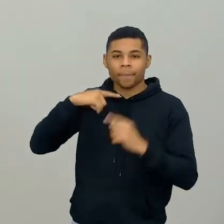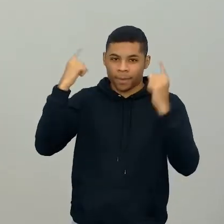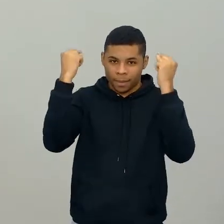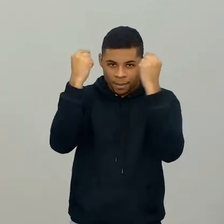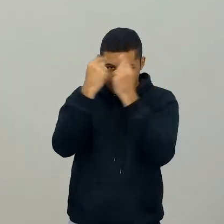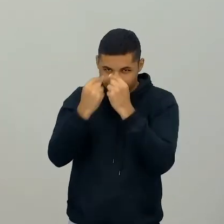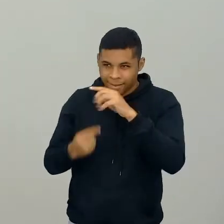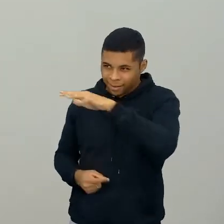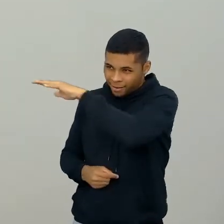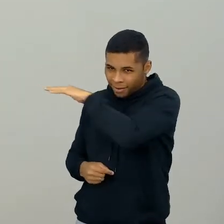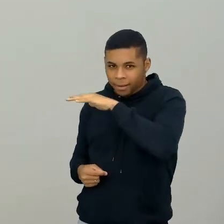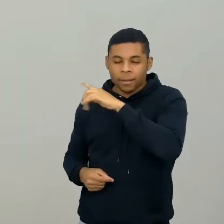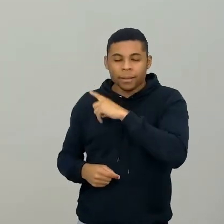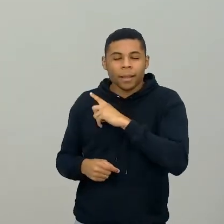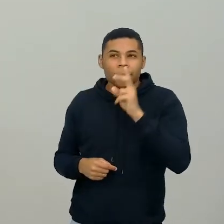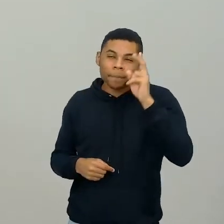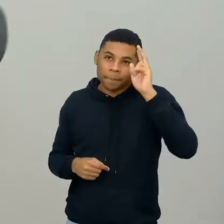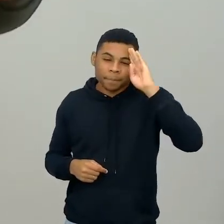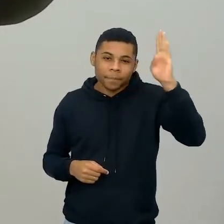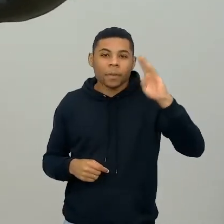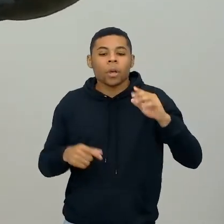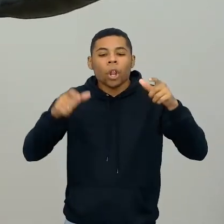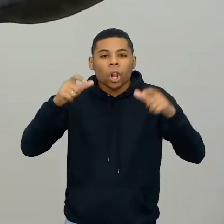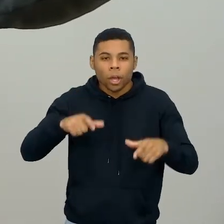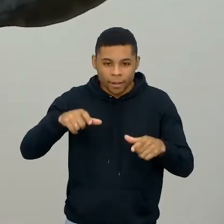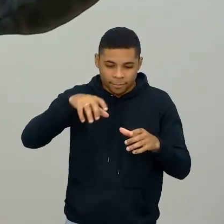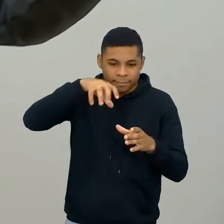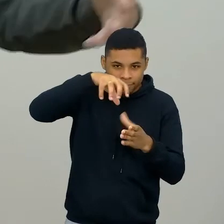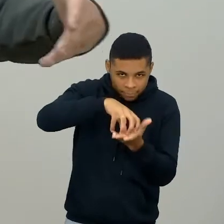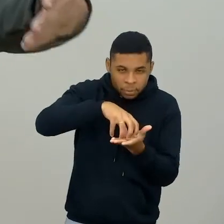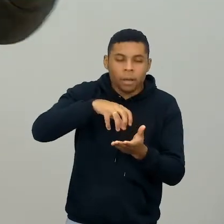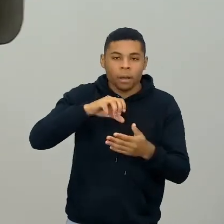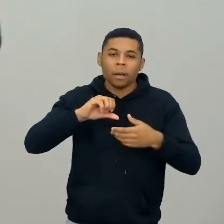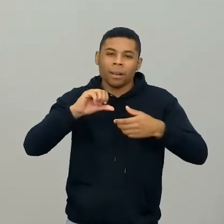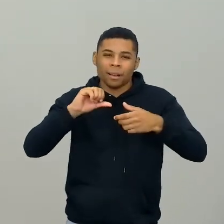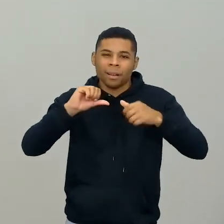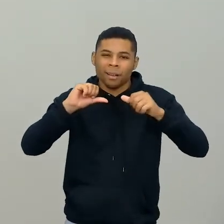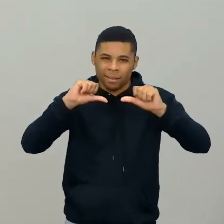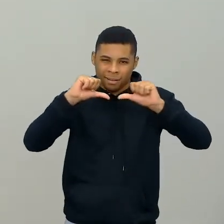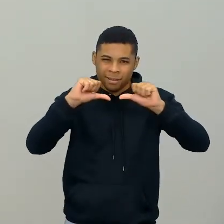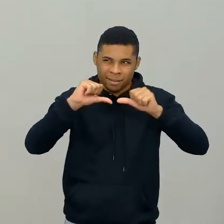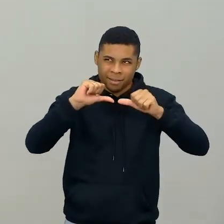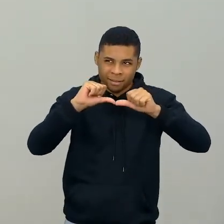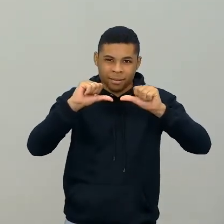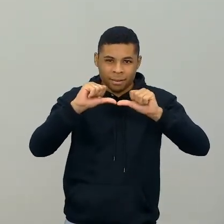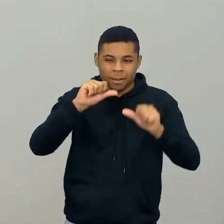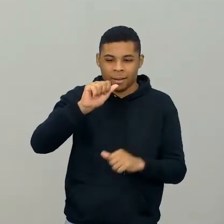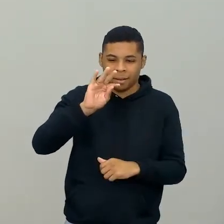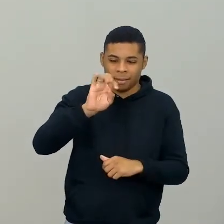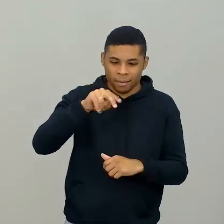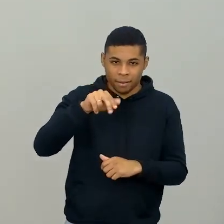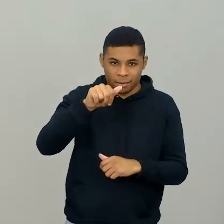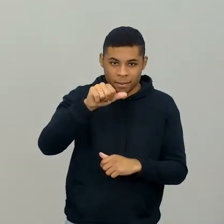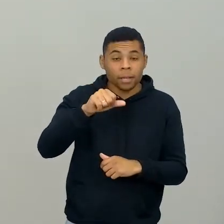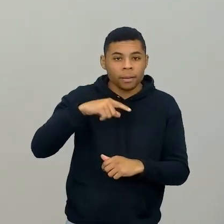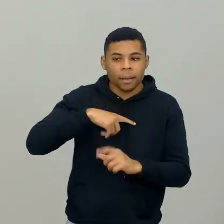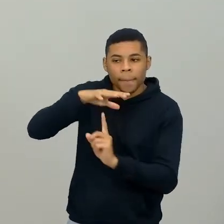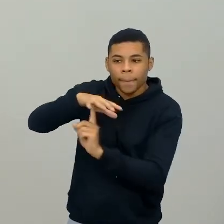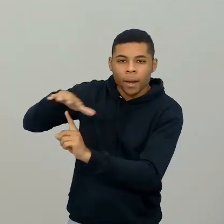obrigatoriedades. Ser um homem livre. A partir desse momento, a partir, melhor dizendo, dessas